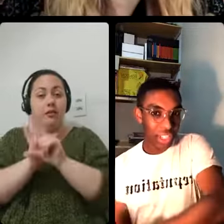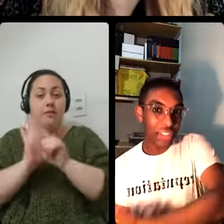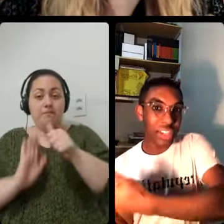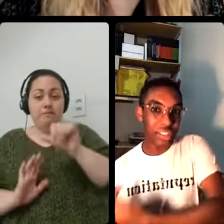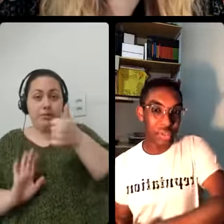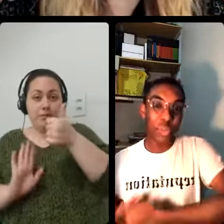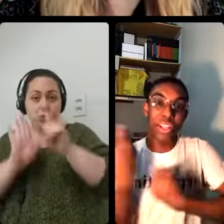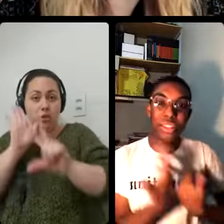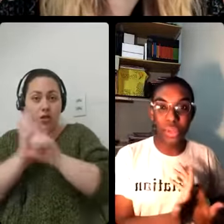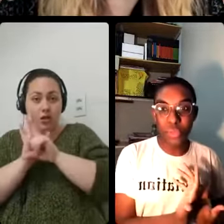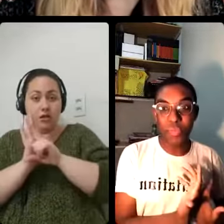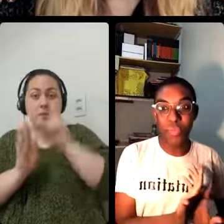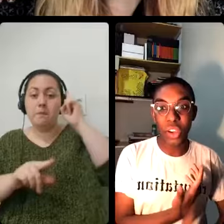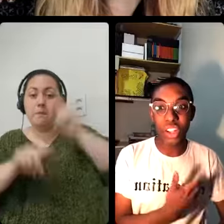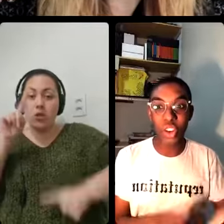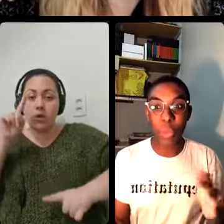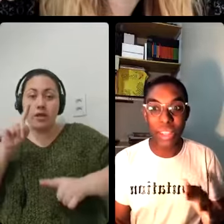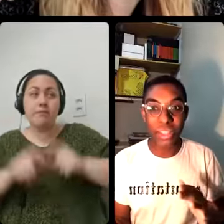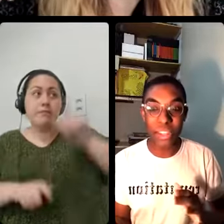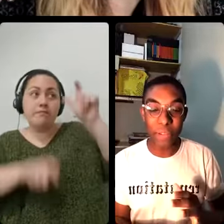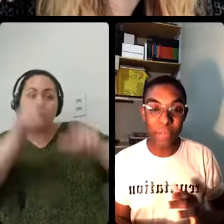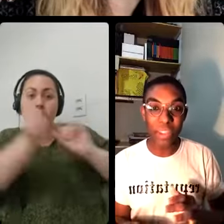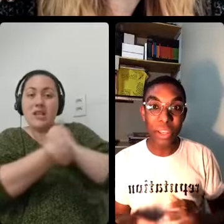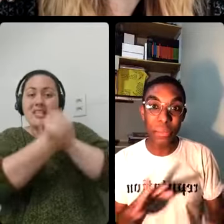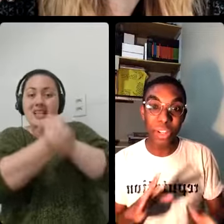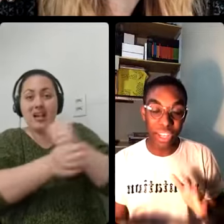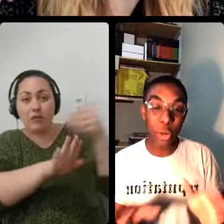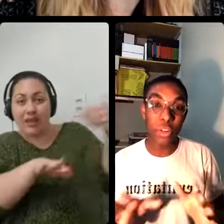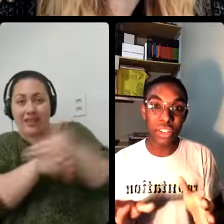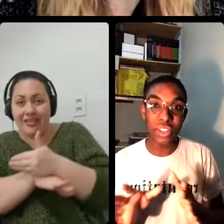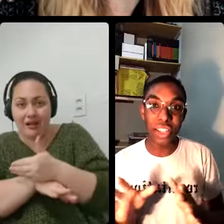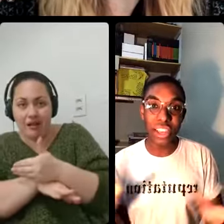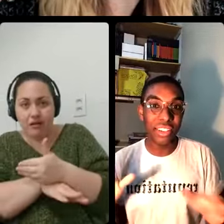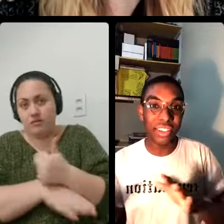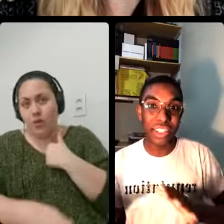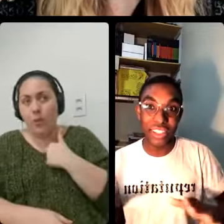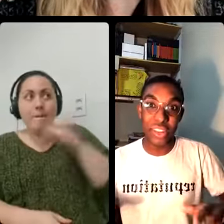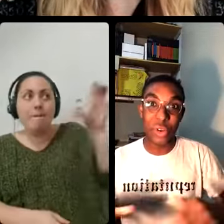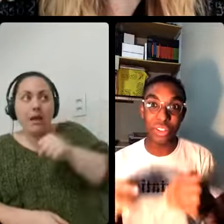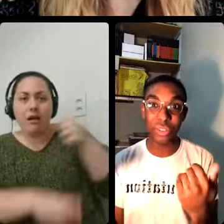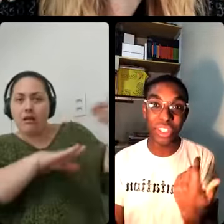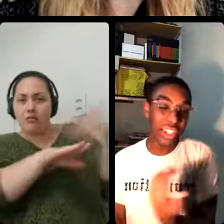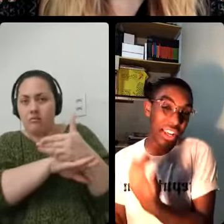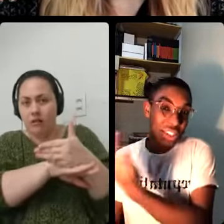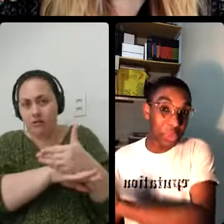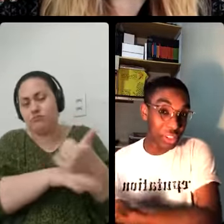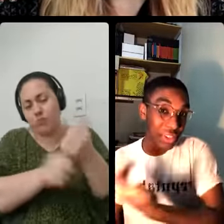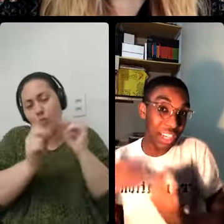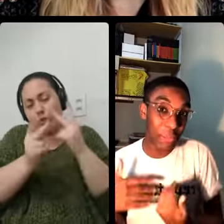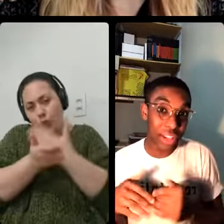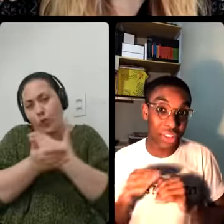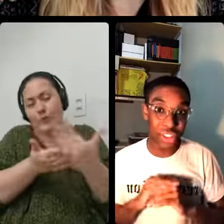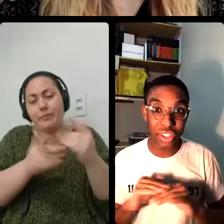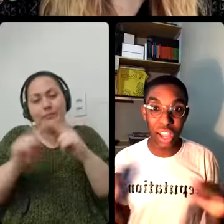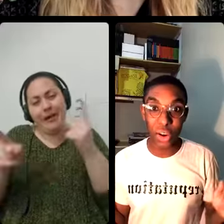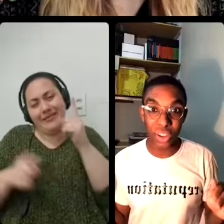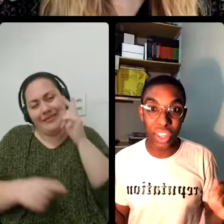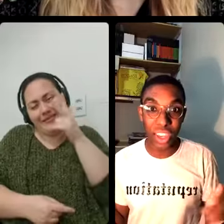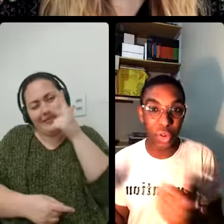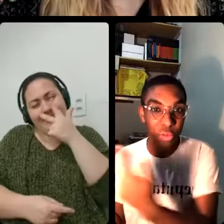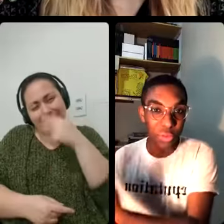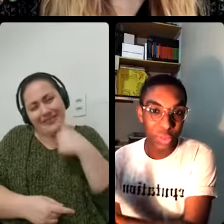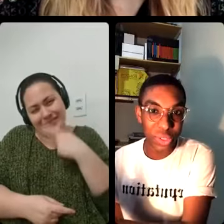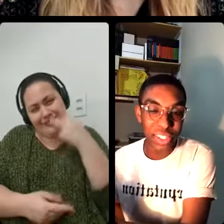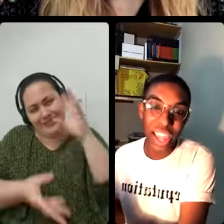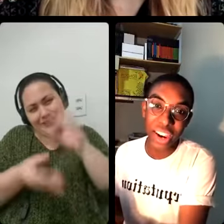africanos escravizados no Brasil. Então ela já começa aí. Porém, como eu disse, né? Assim, enquanto eles não precisam entrar mais, a gente está